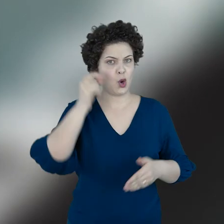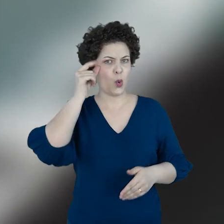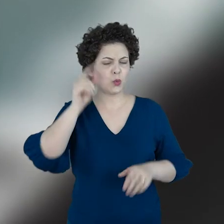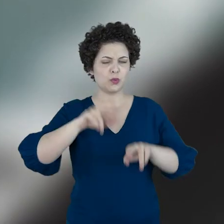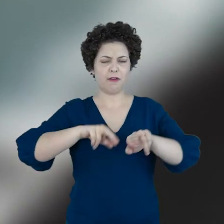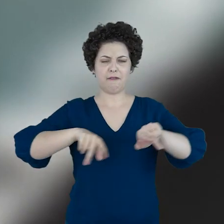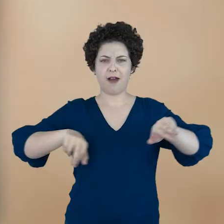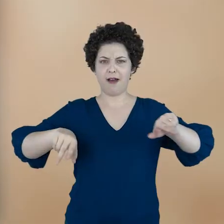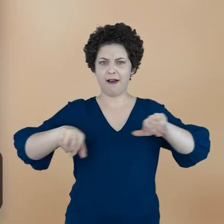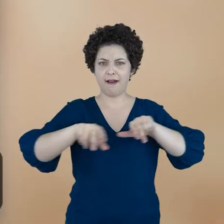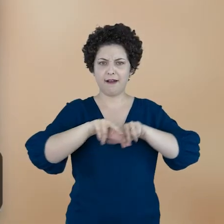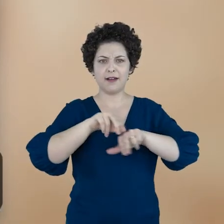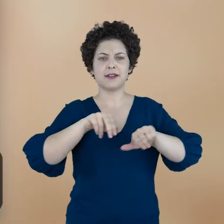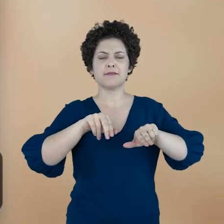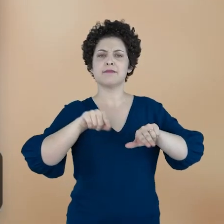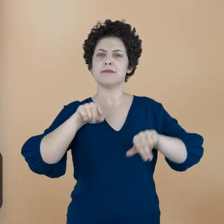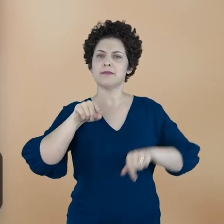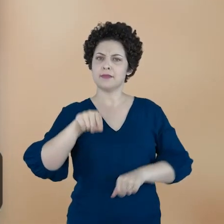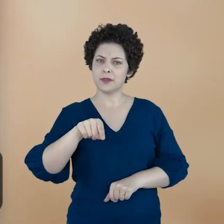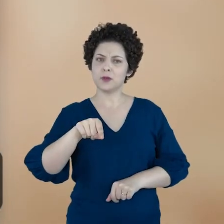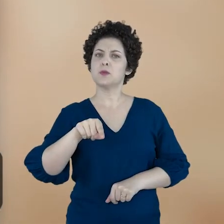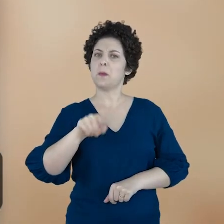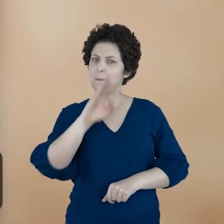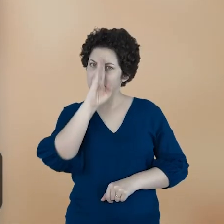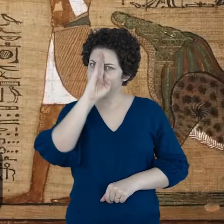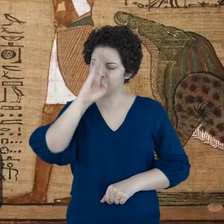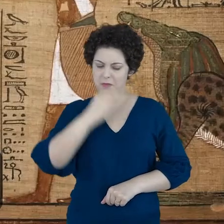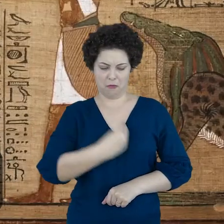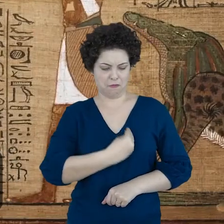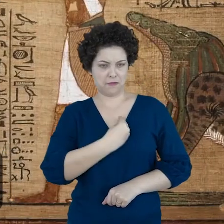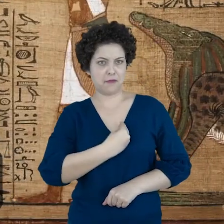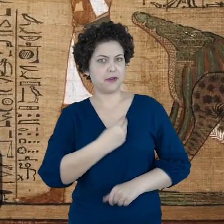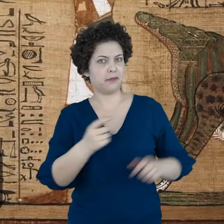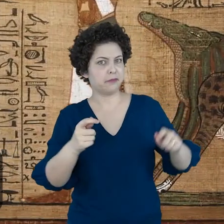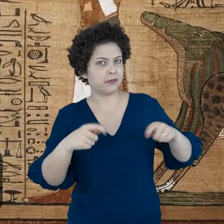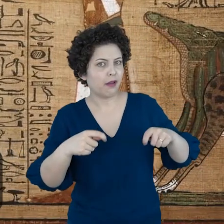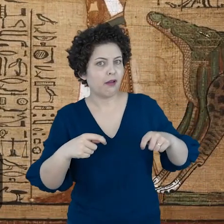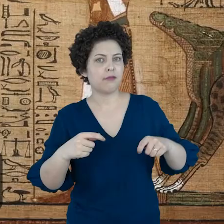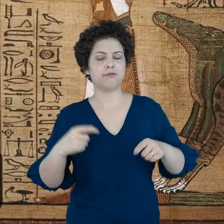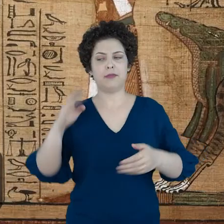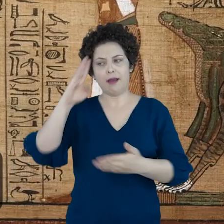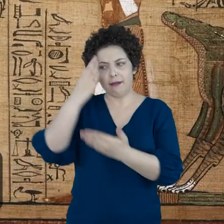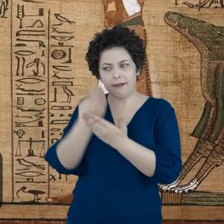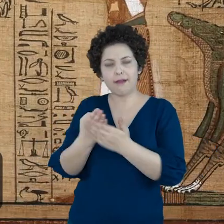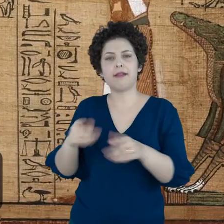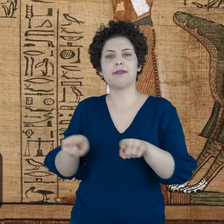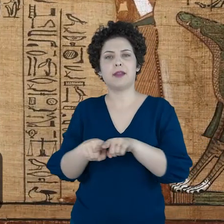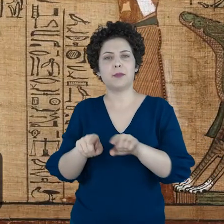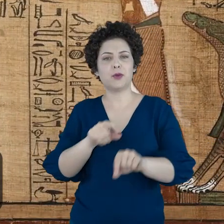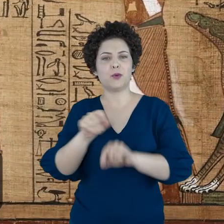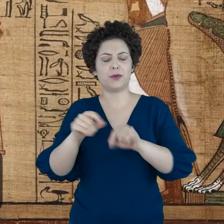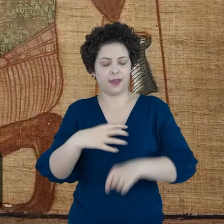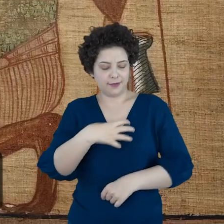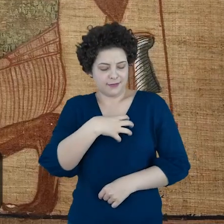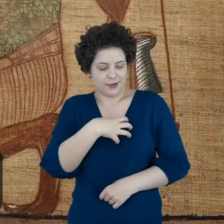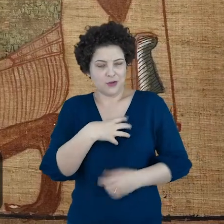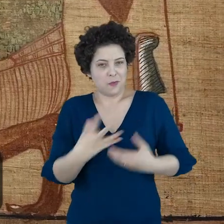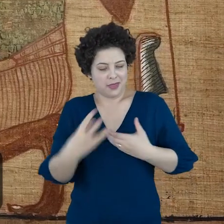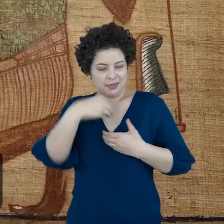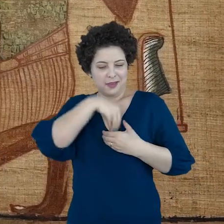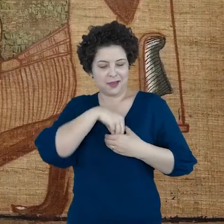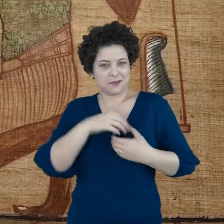culturas. Considerado o centro da vida, acreditou-se que era também centro dos sentimentos